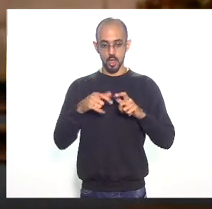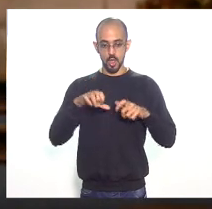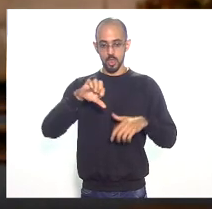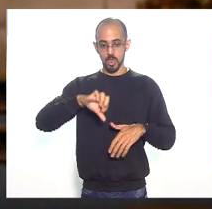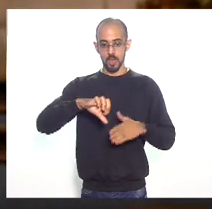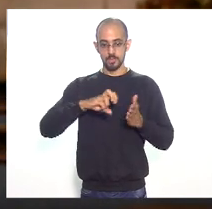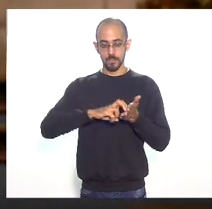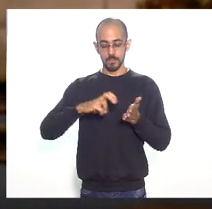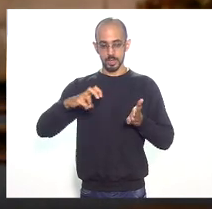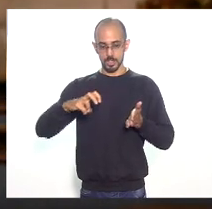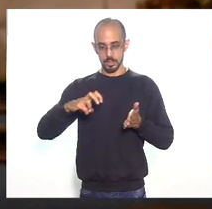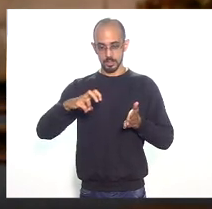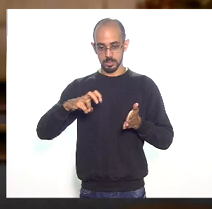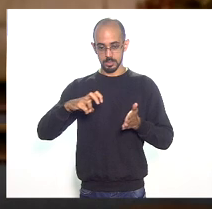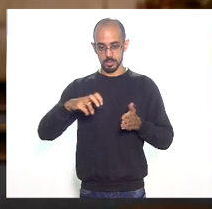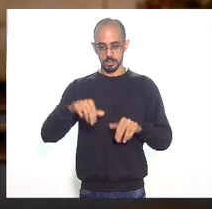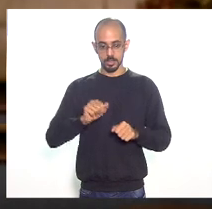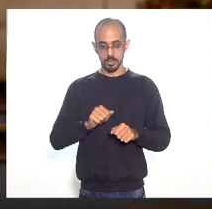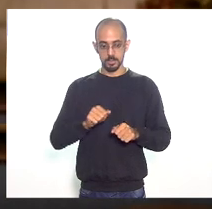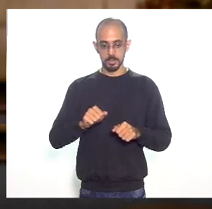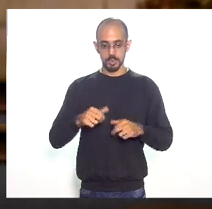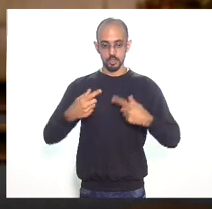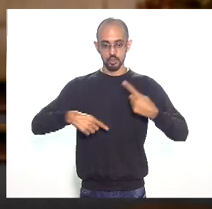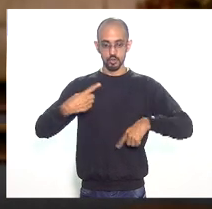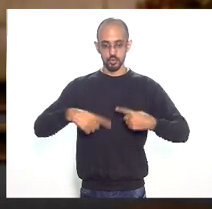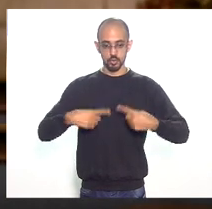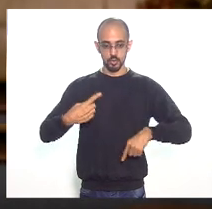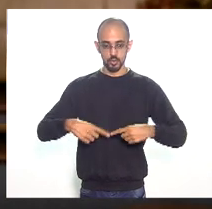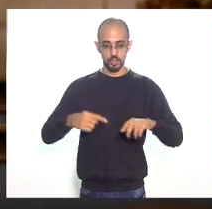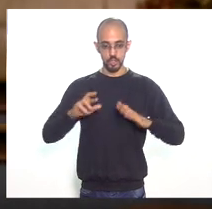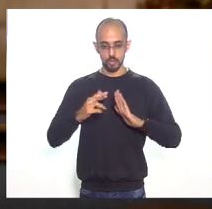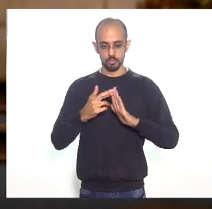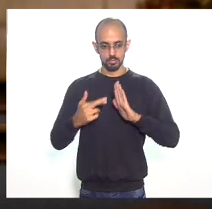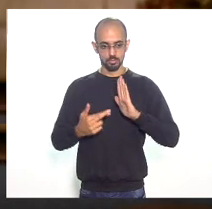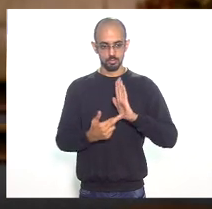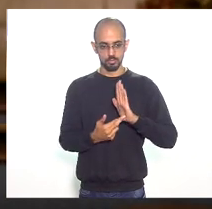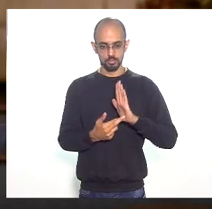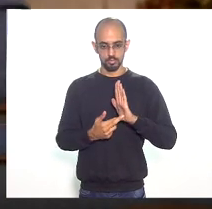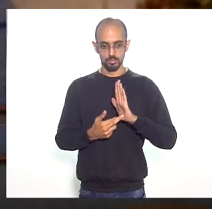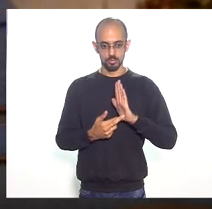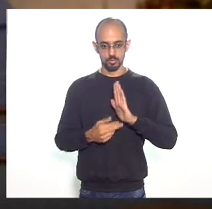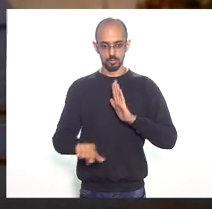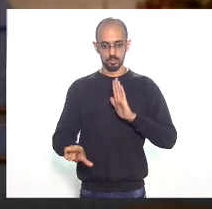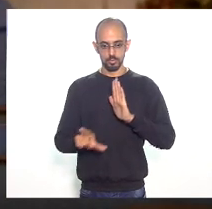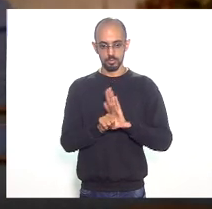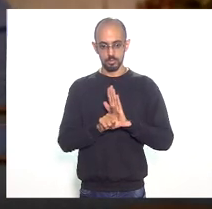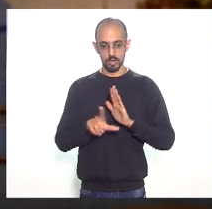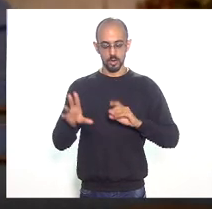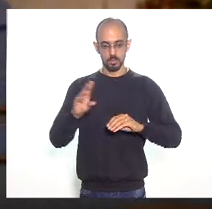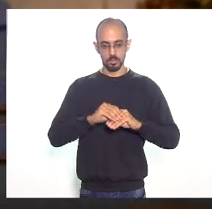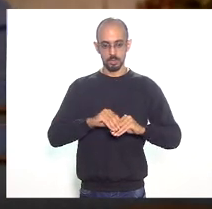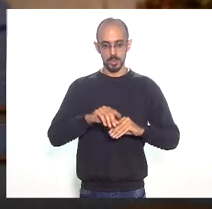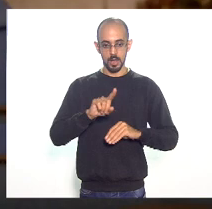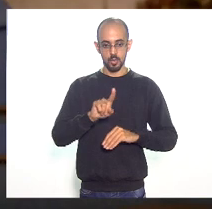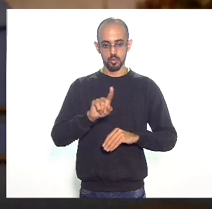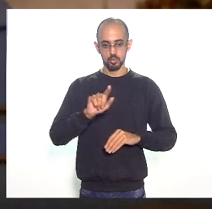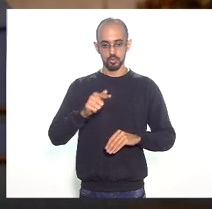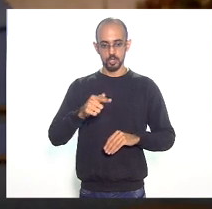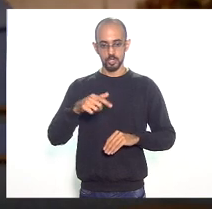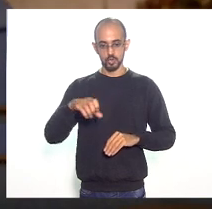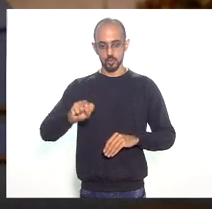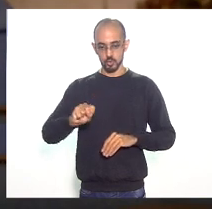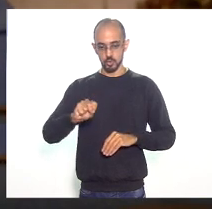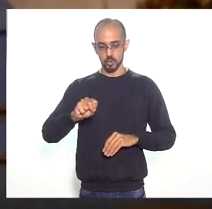discutir a regulamentação da Lei Complementar 178, ok? 9 da